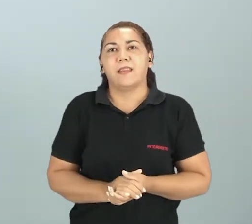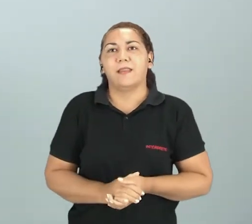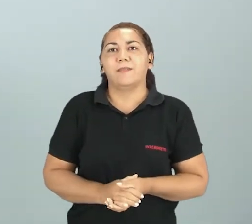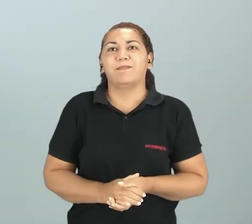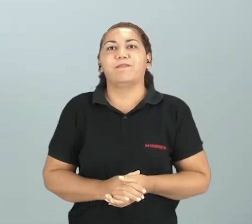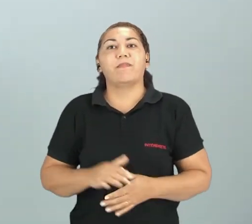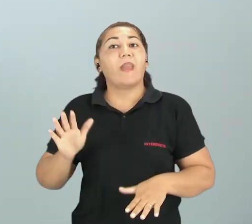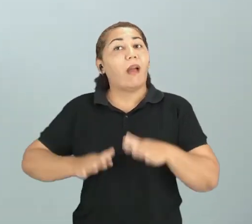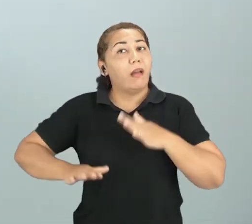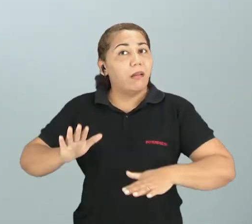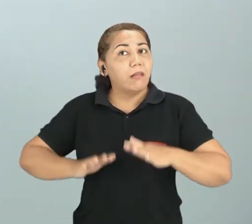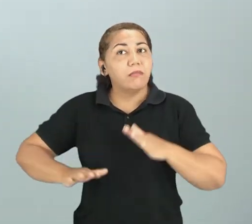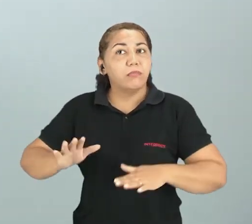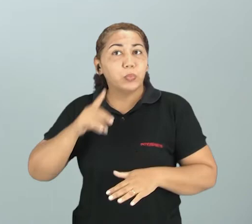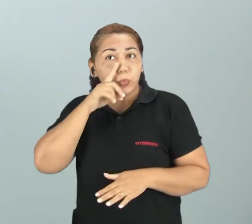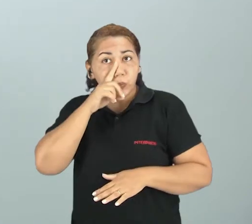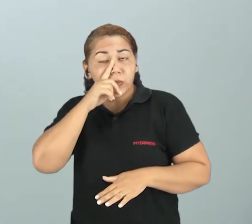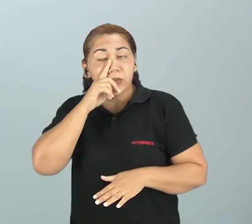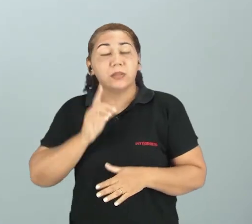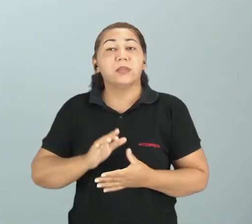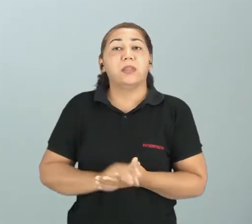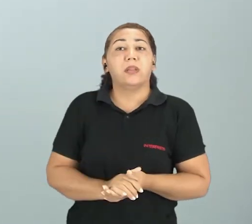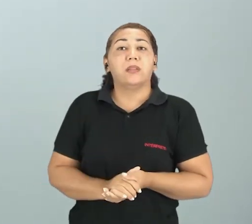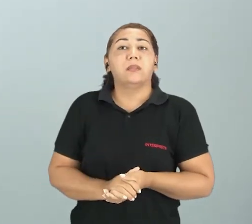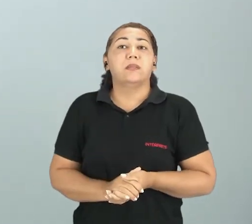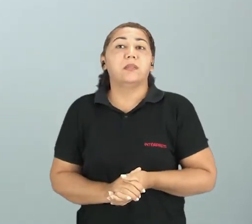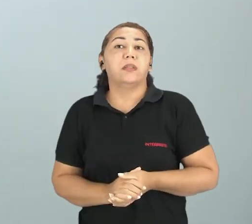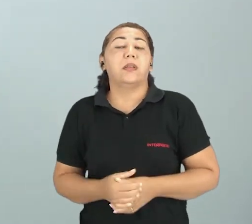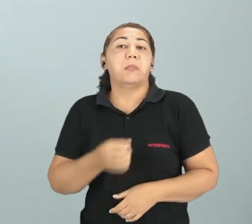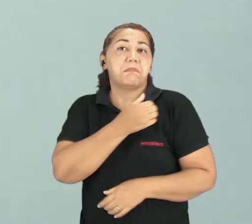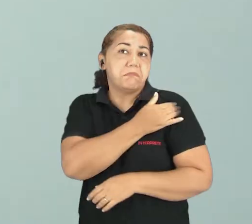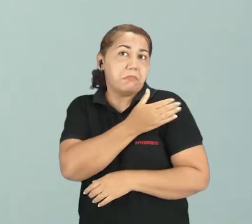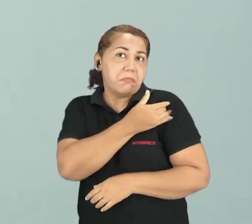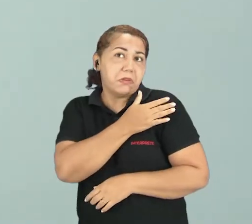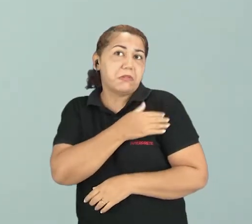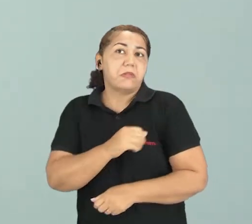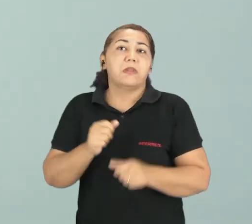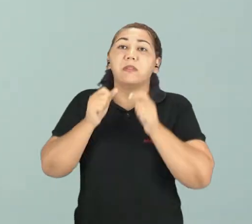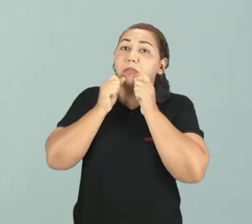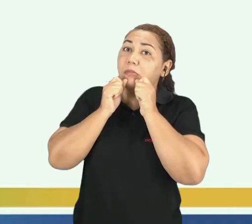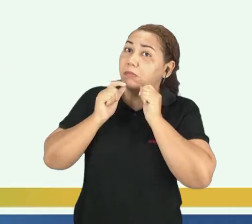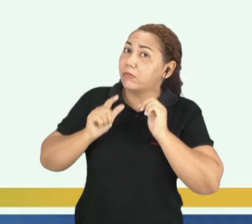não nem sofrer preconceito, muito menos também cometer preconceito com alguém.